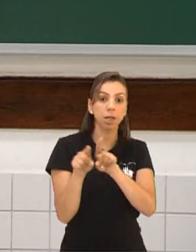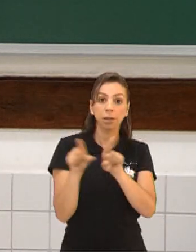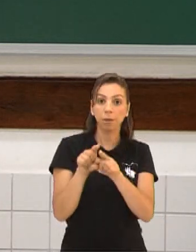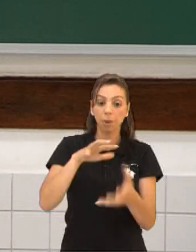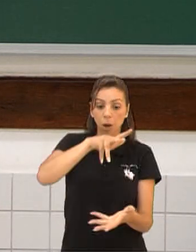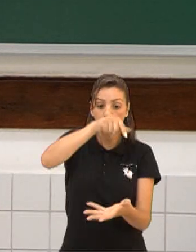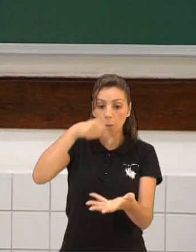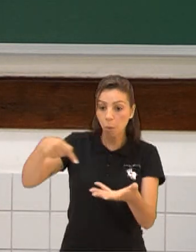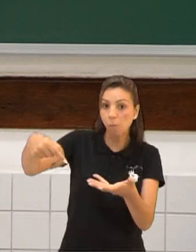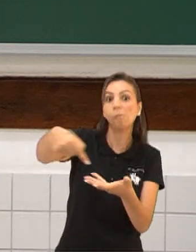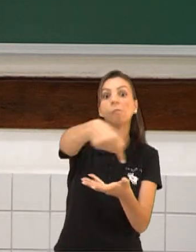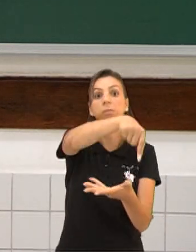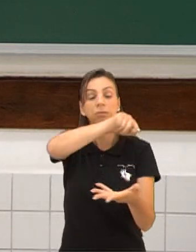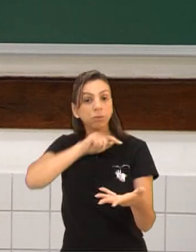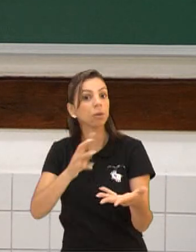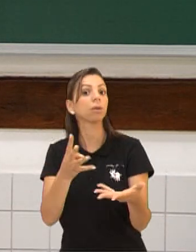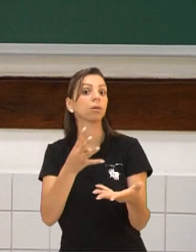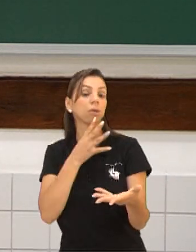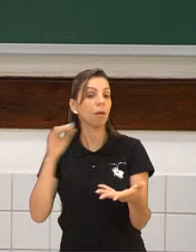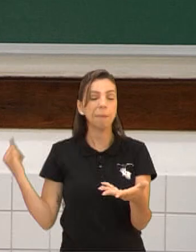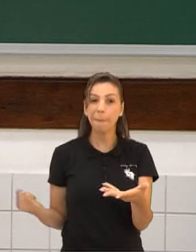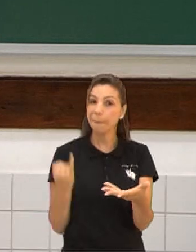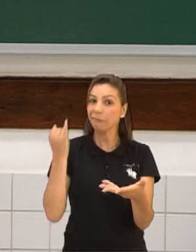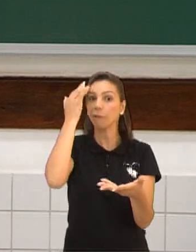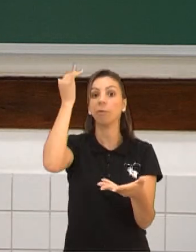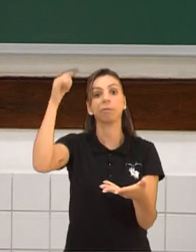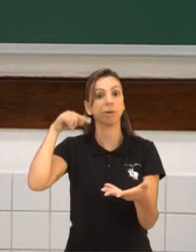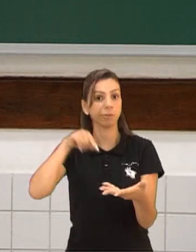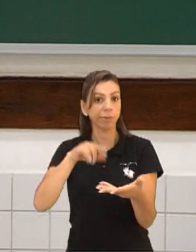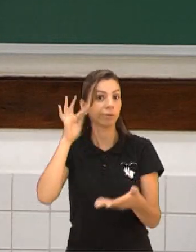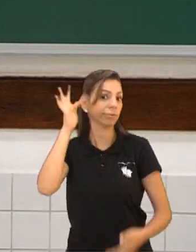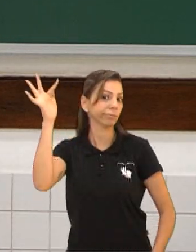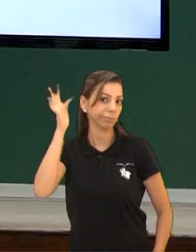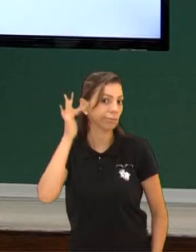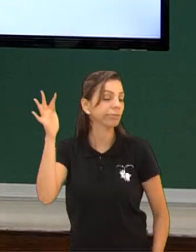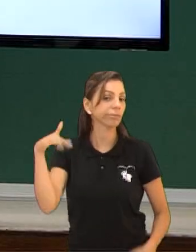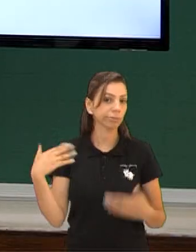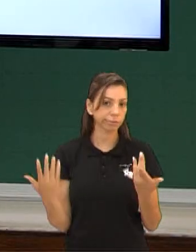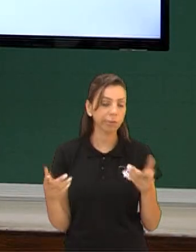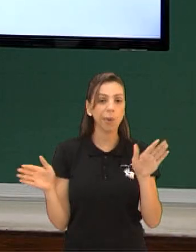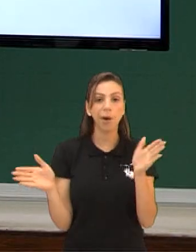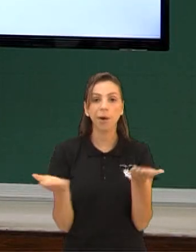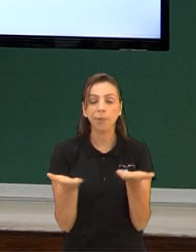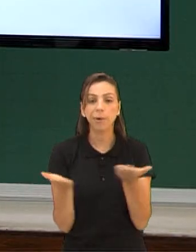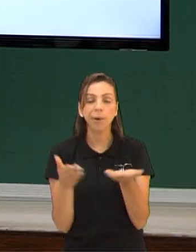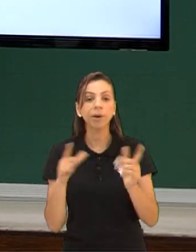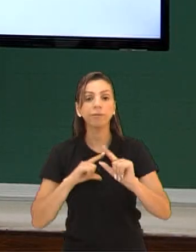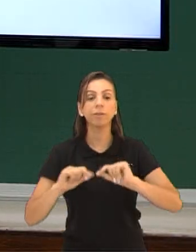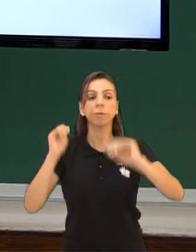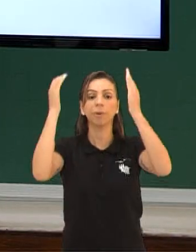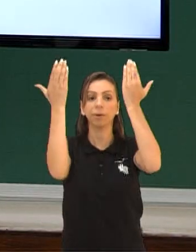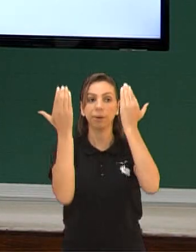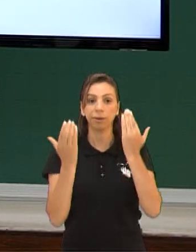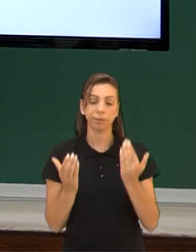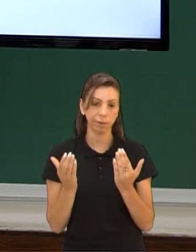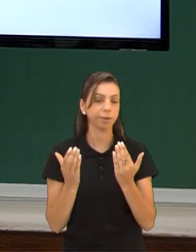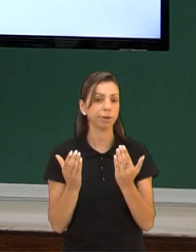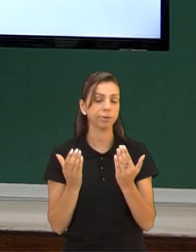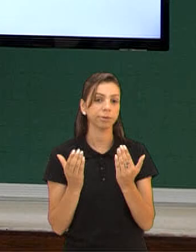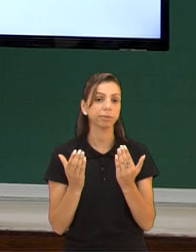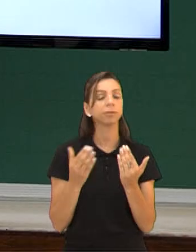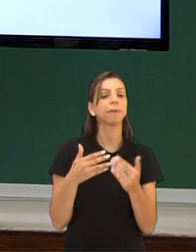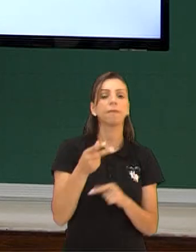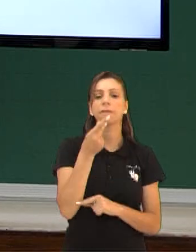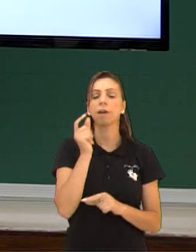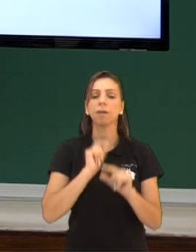reconhecidamente, até hoje, como importantes para a filosofia. Vamos, então, analisar essa questão que